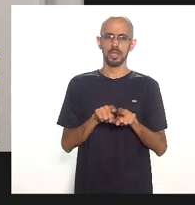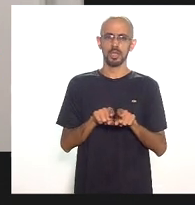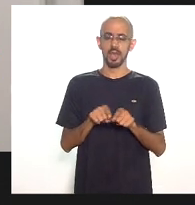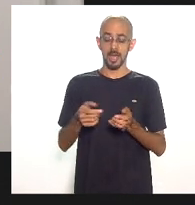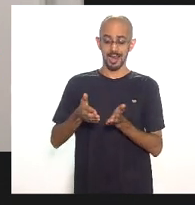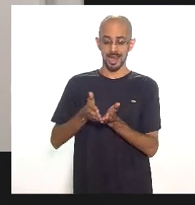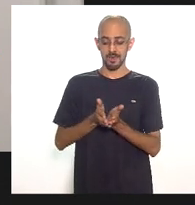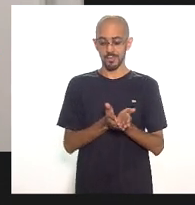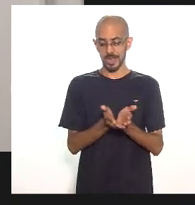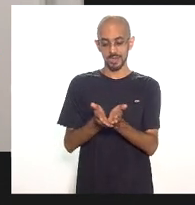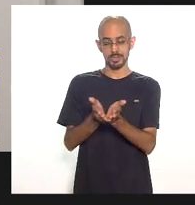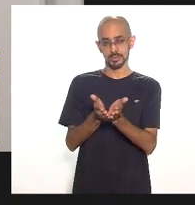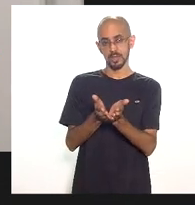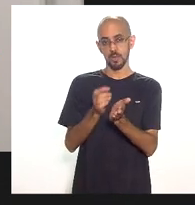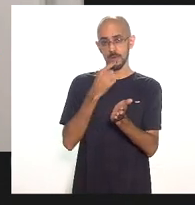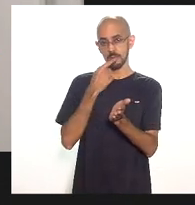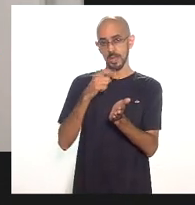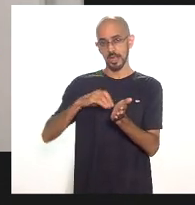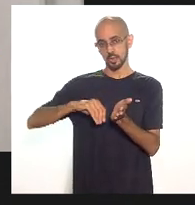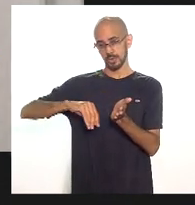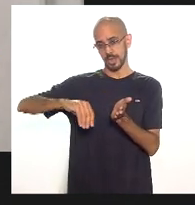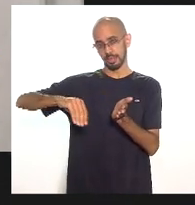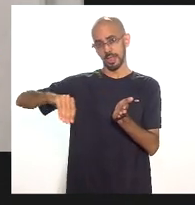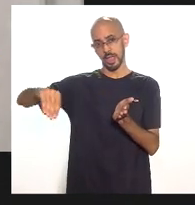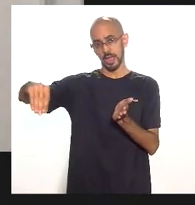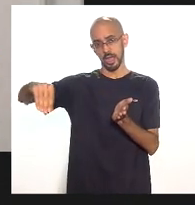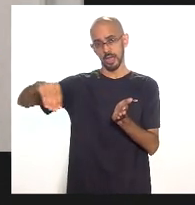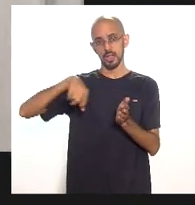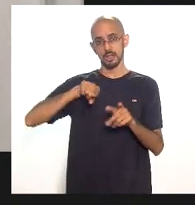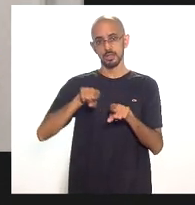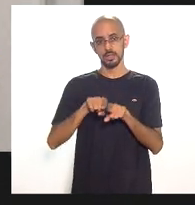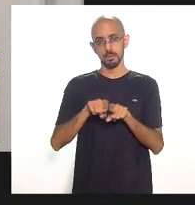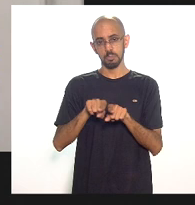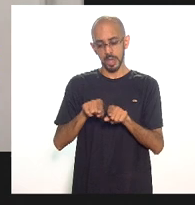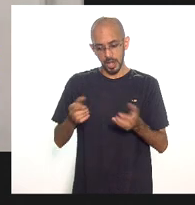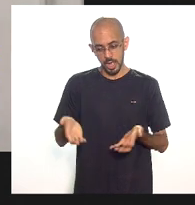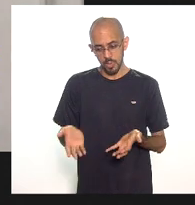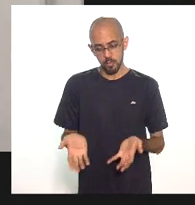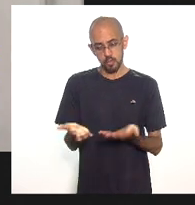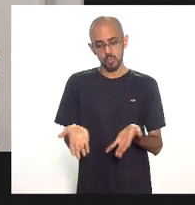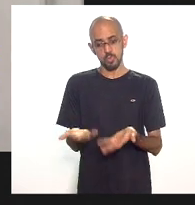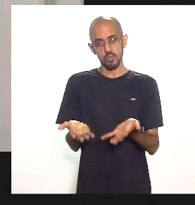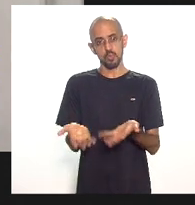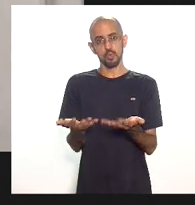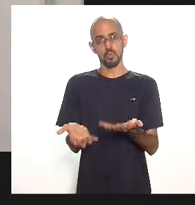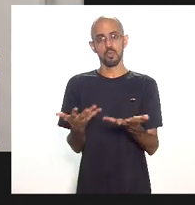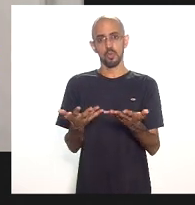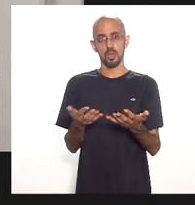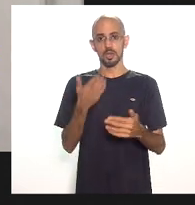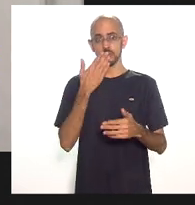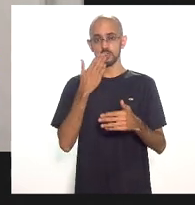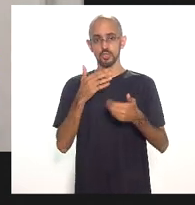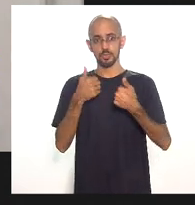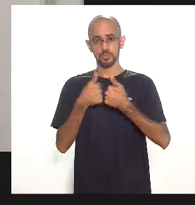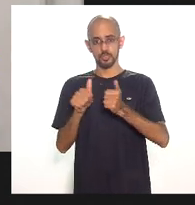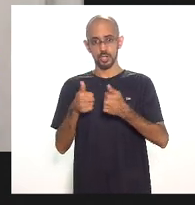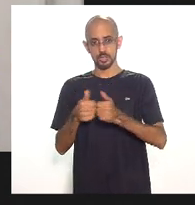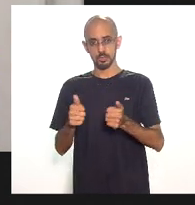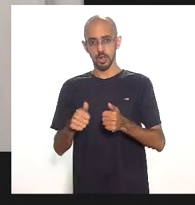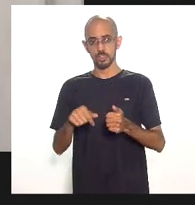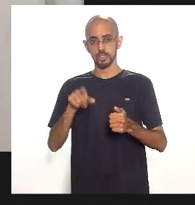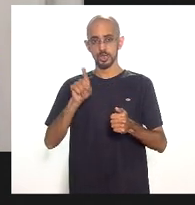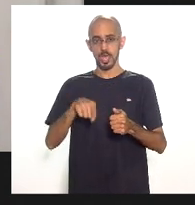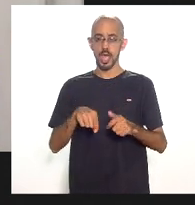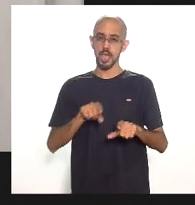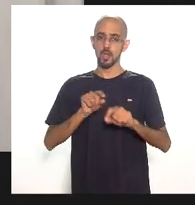navegação de cabotagem e o fomento desse tipo de transporte, ela impacta